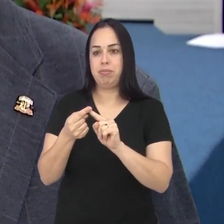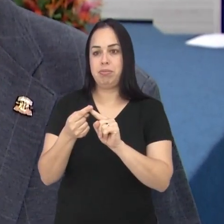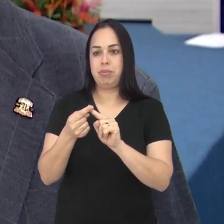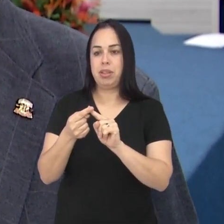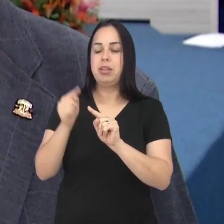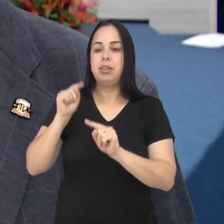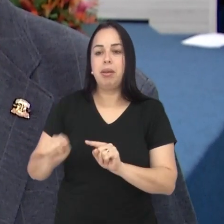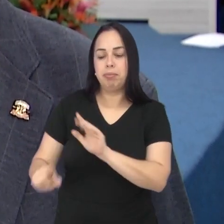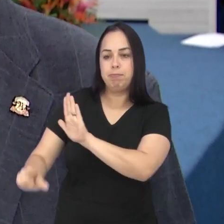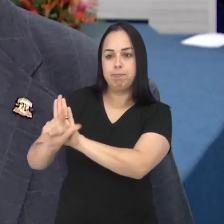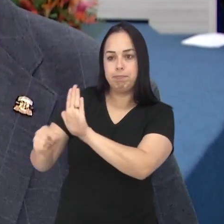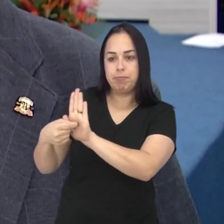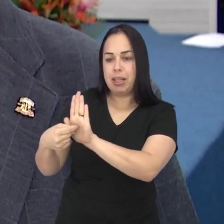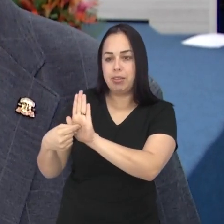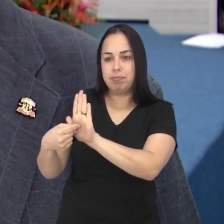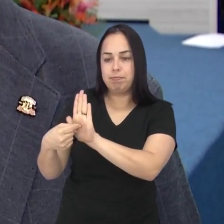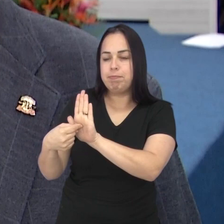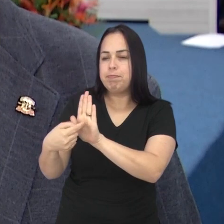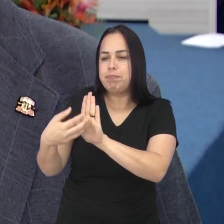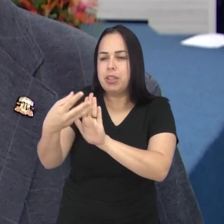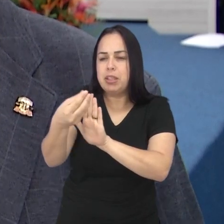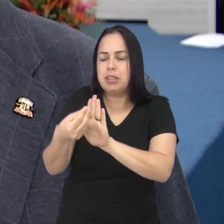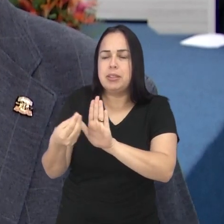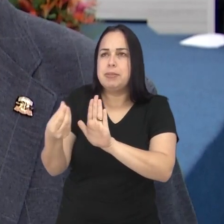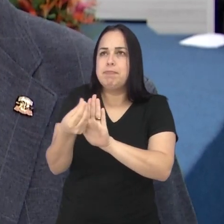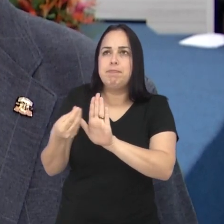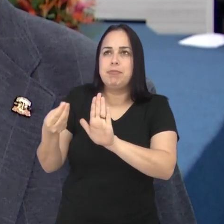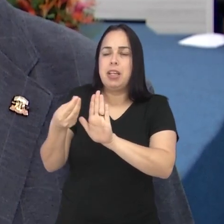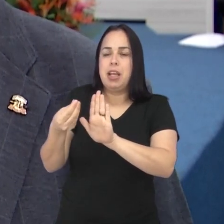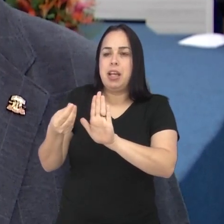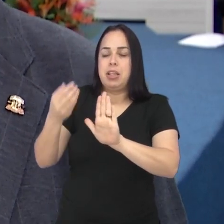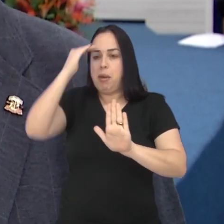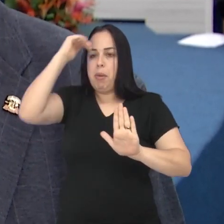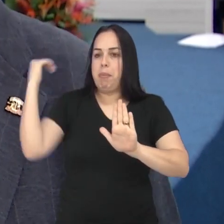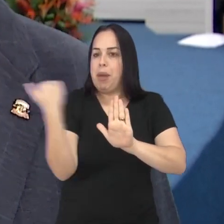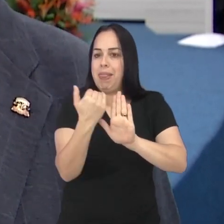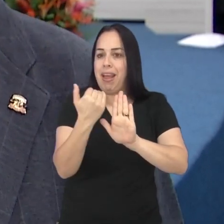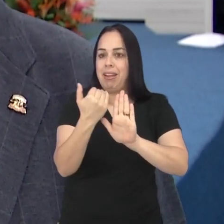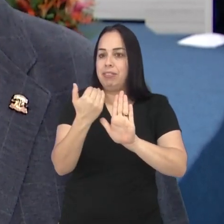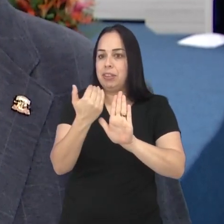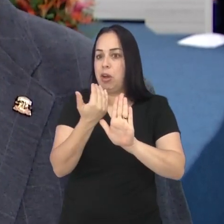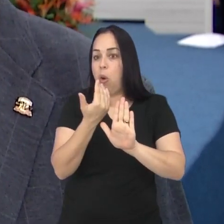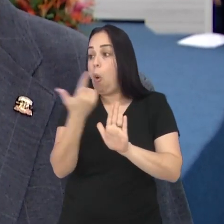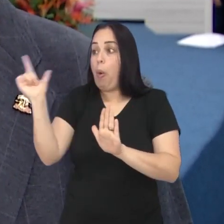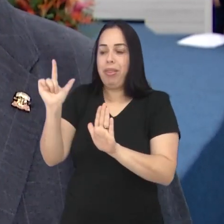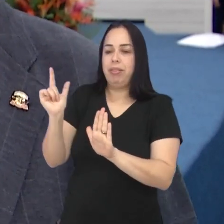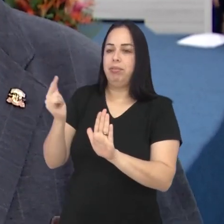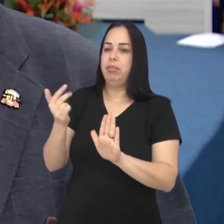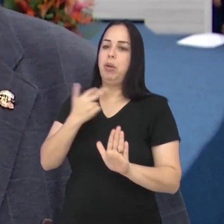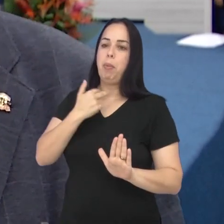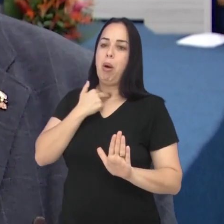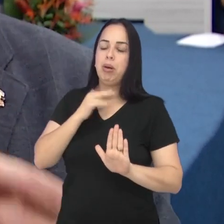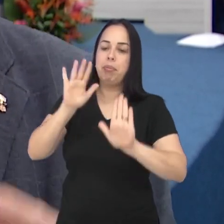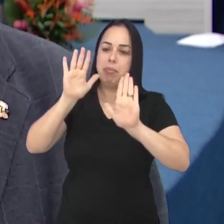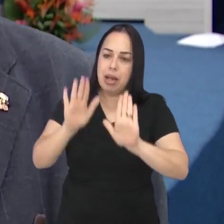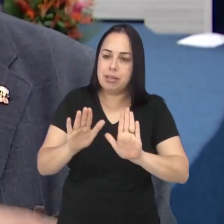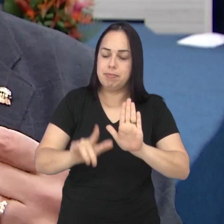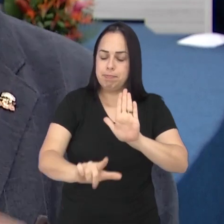na utilização de TI. Não há nada que seja feito fora desse ambiente. E